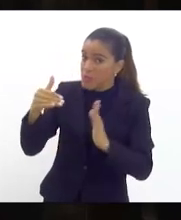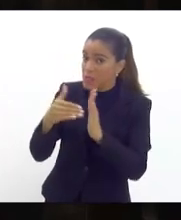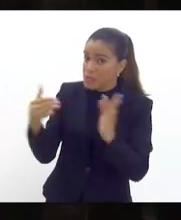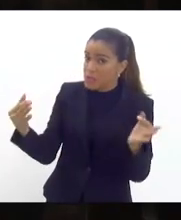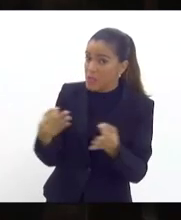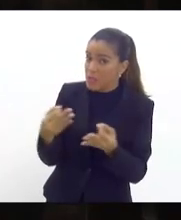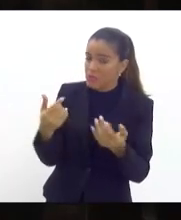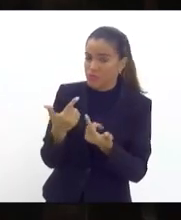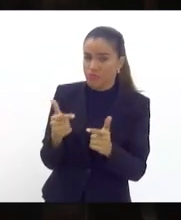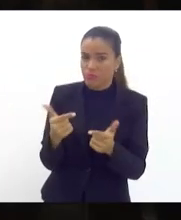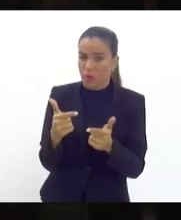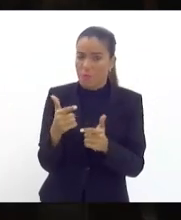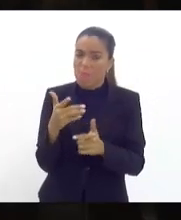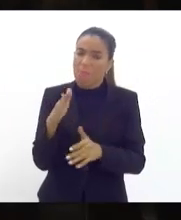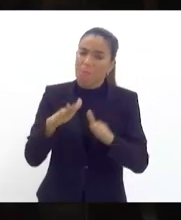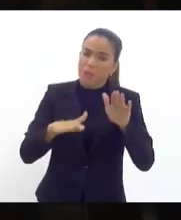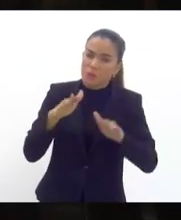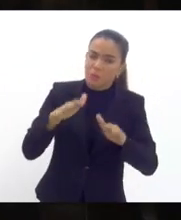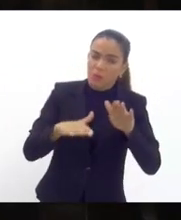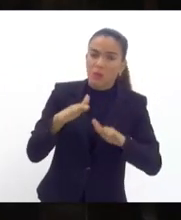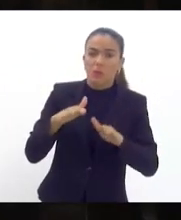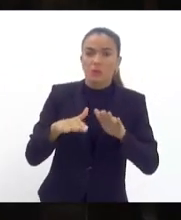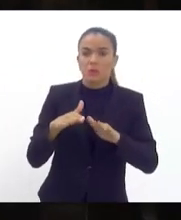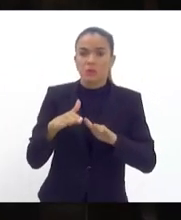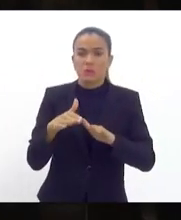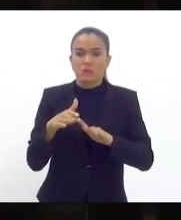talvez não é 19 era